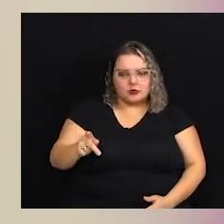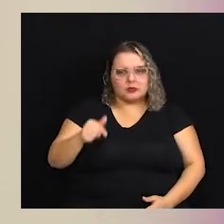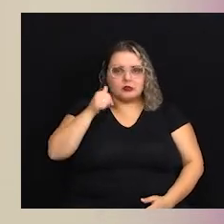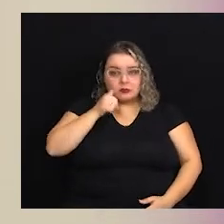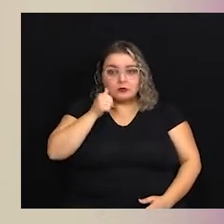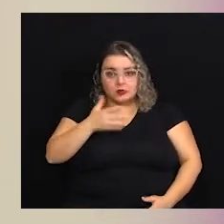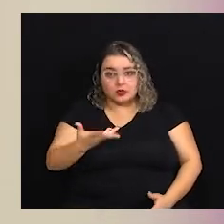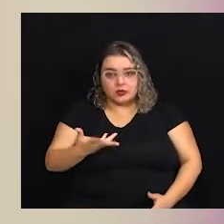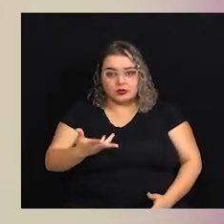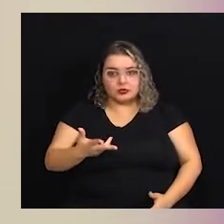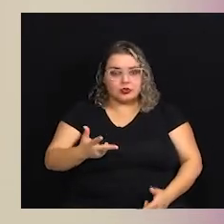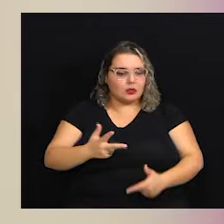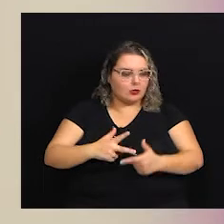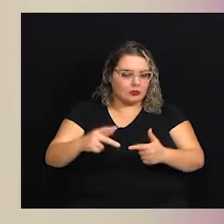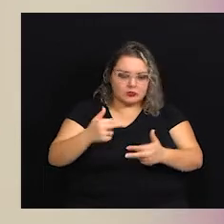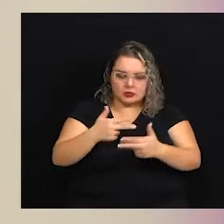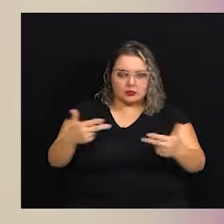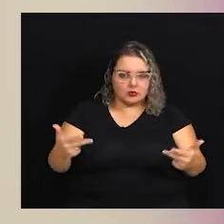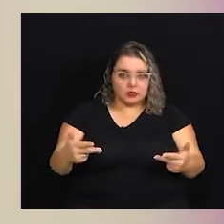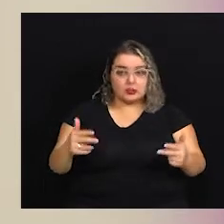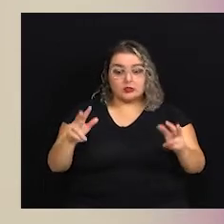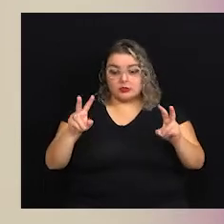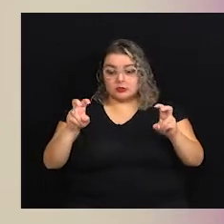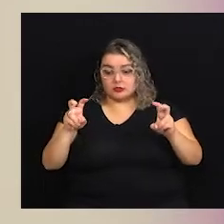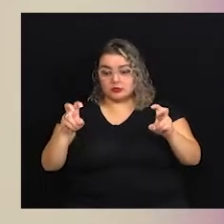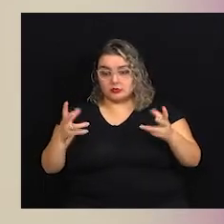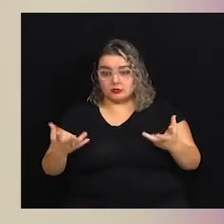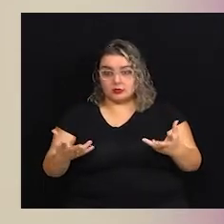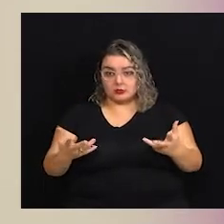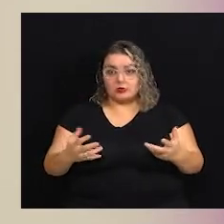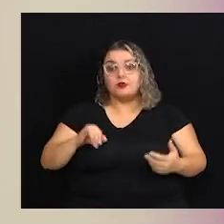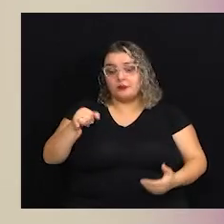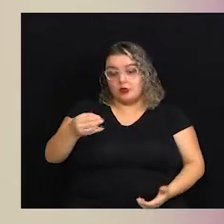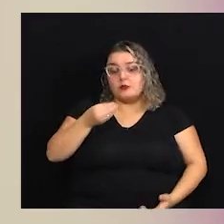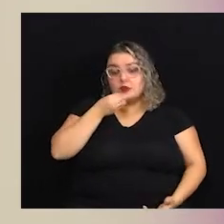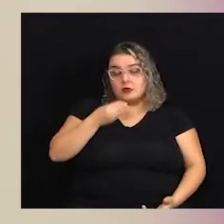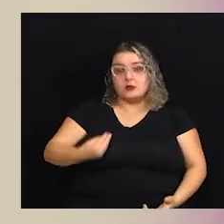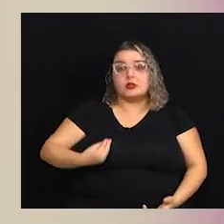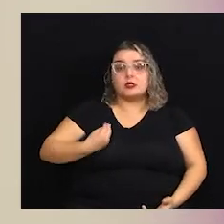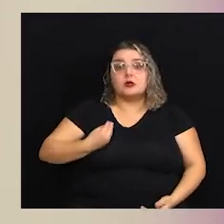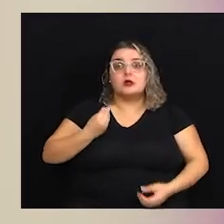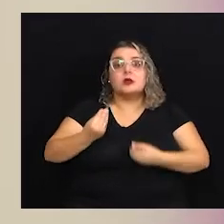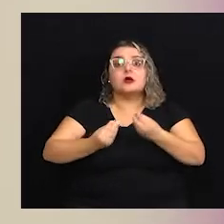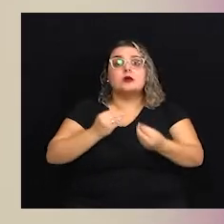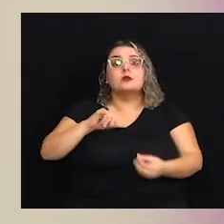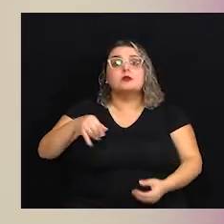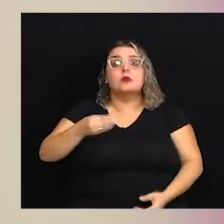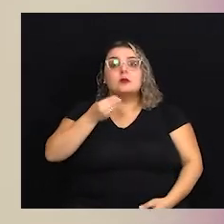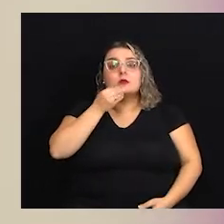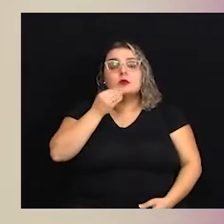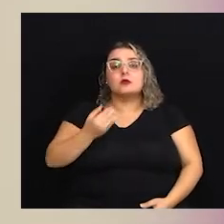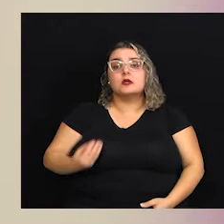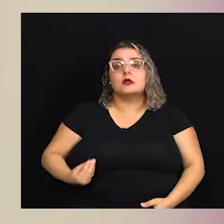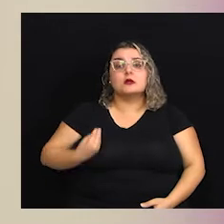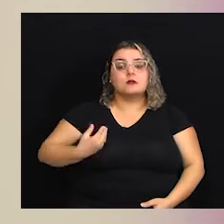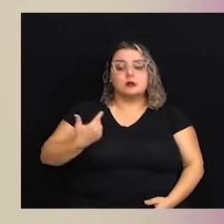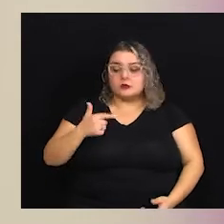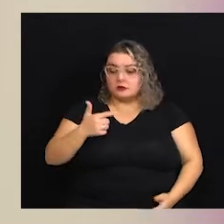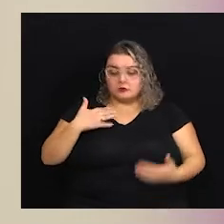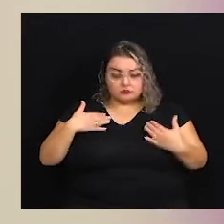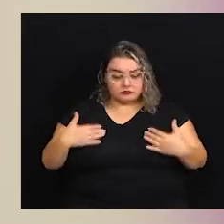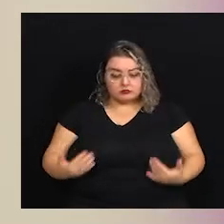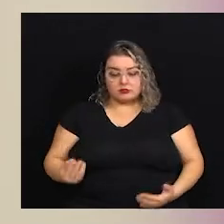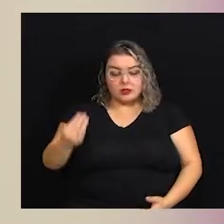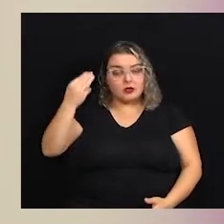aposentando, né, já conquistou muita coisa na vida, está na famosa fase vou aproveitar a vida. E como aproveitar a vida? Sem condições